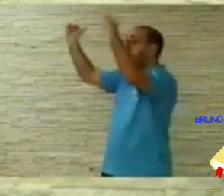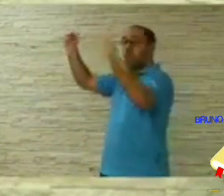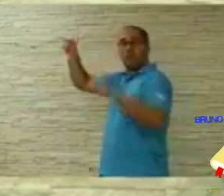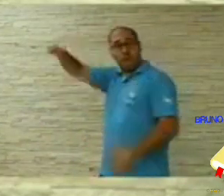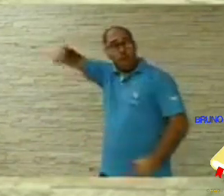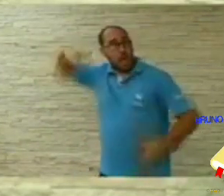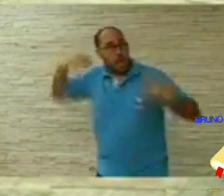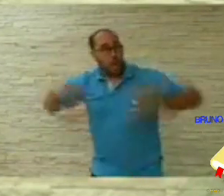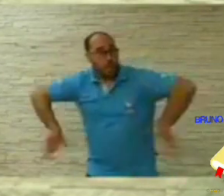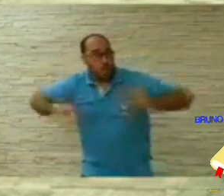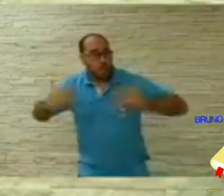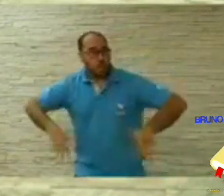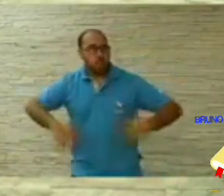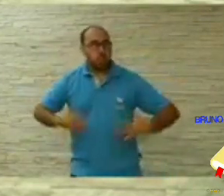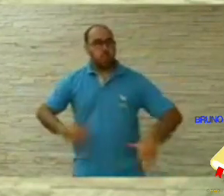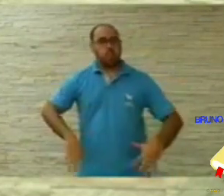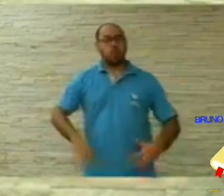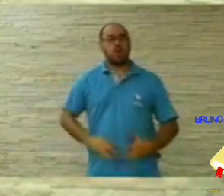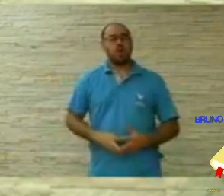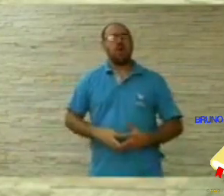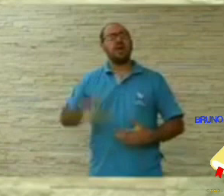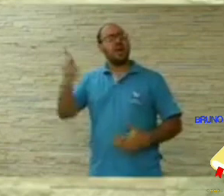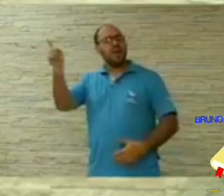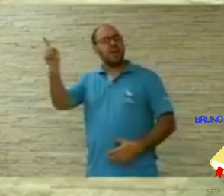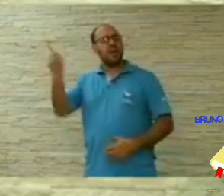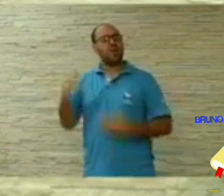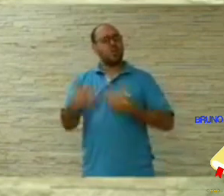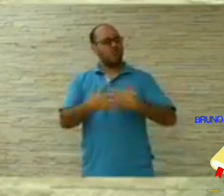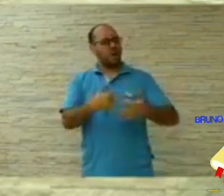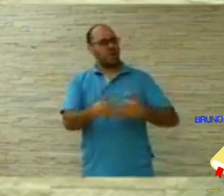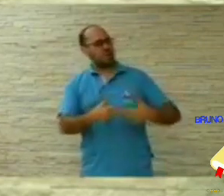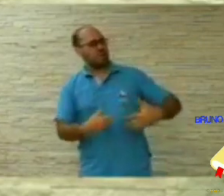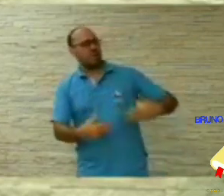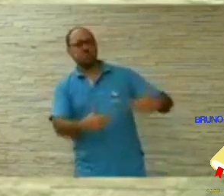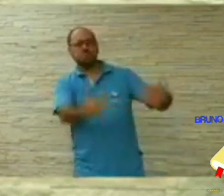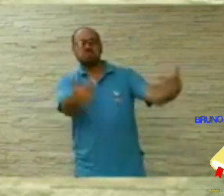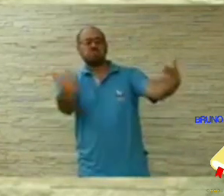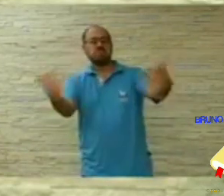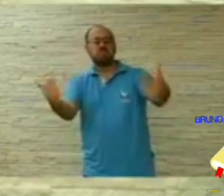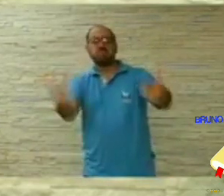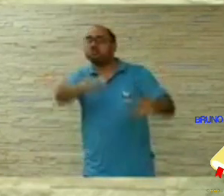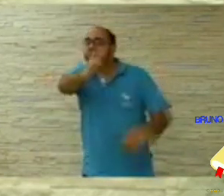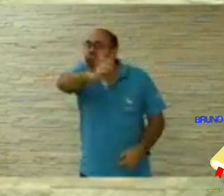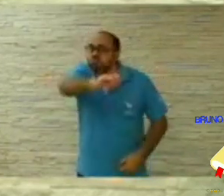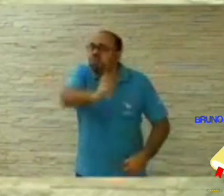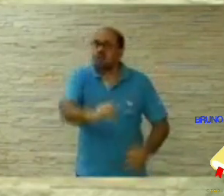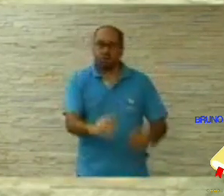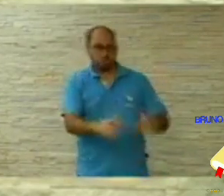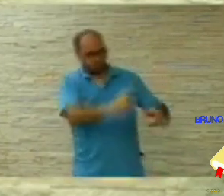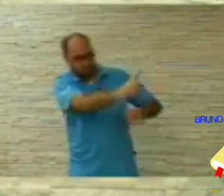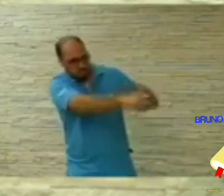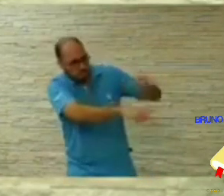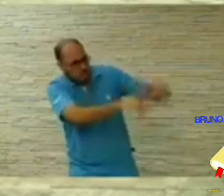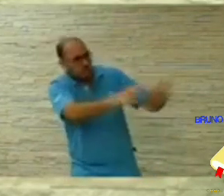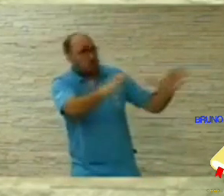qualquer. Ele é um Deus maior do que qualquer nação, maior do que